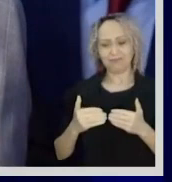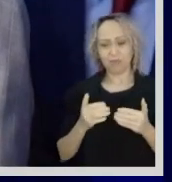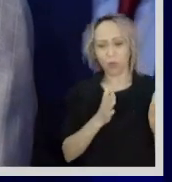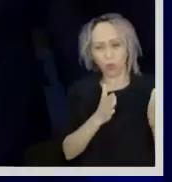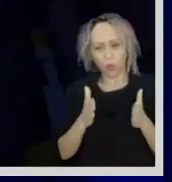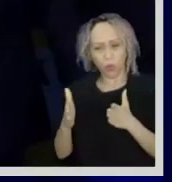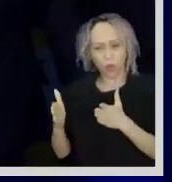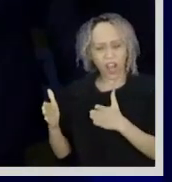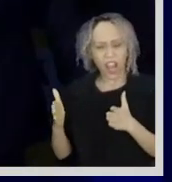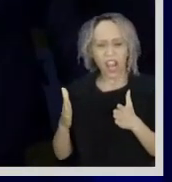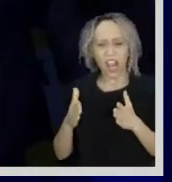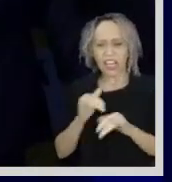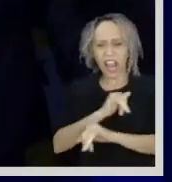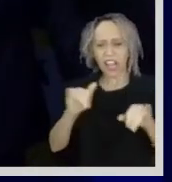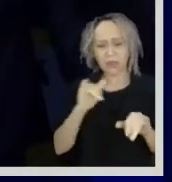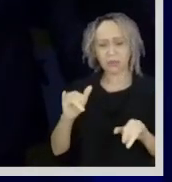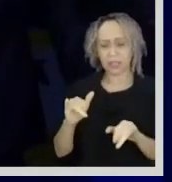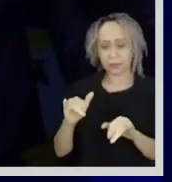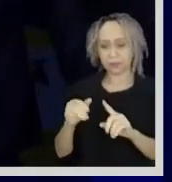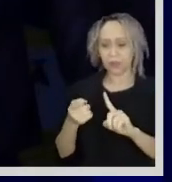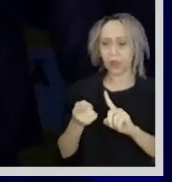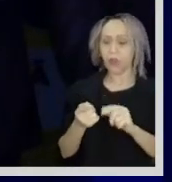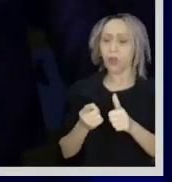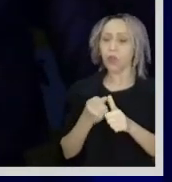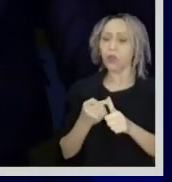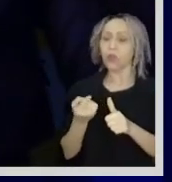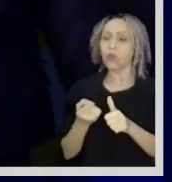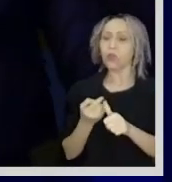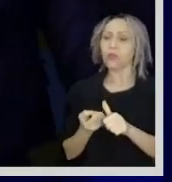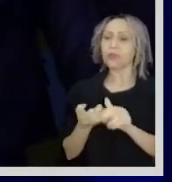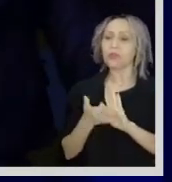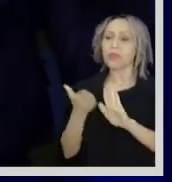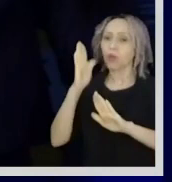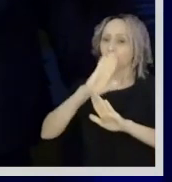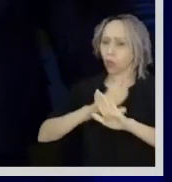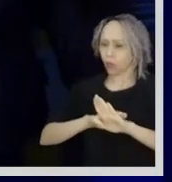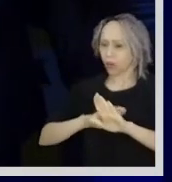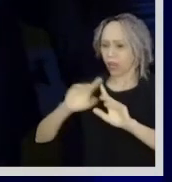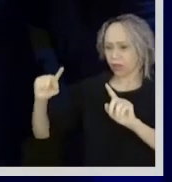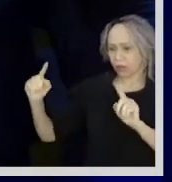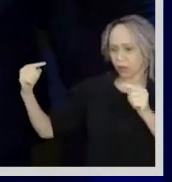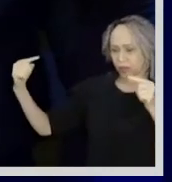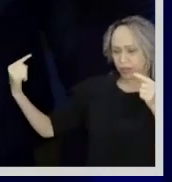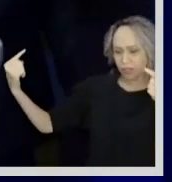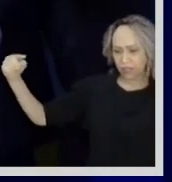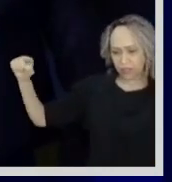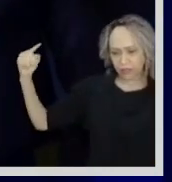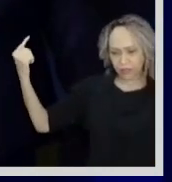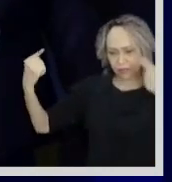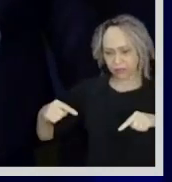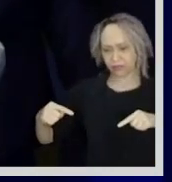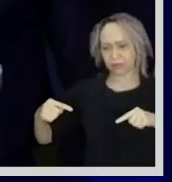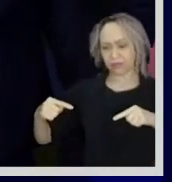Holiday. Vai começar, como você diz, né, a carreta furacão vindo aí para as estatais, órgãos